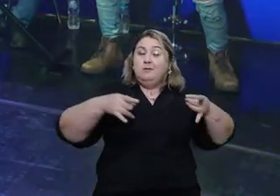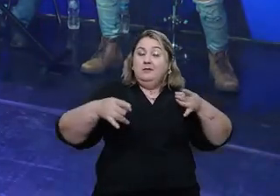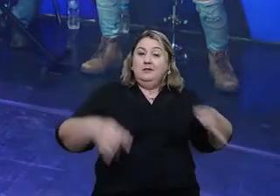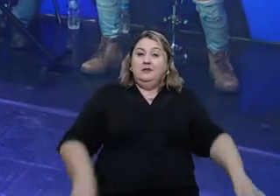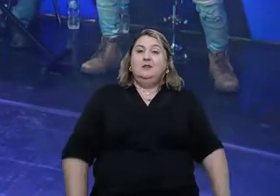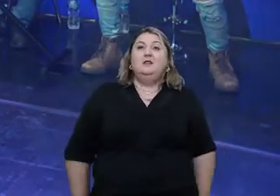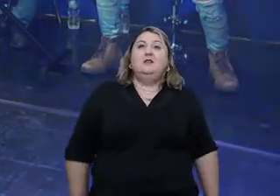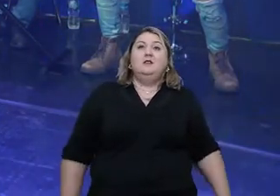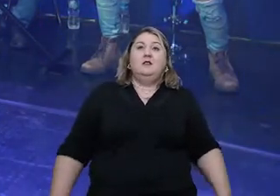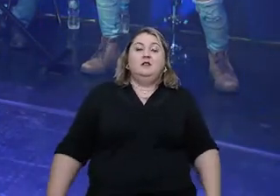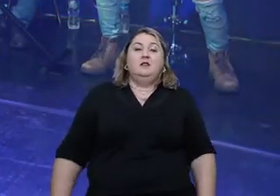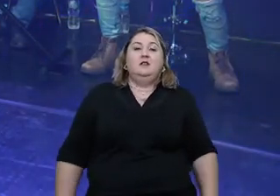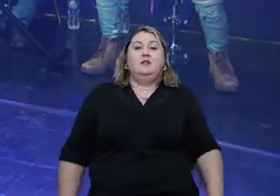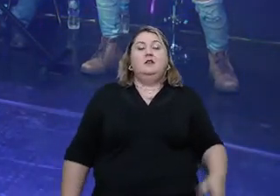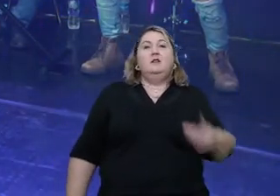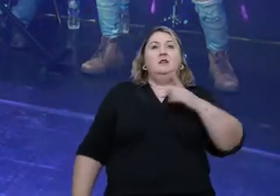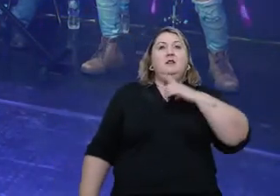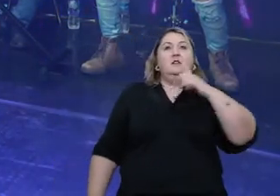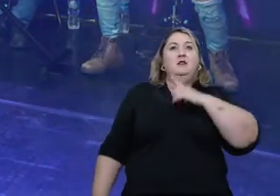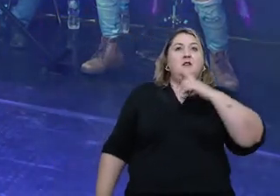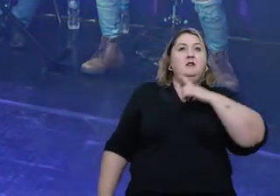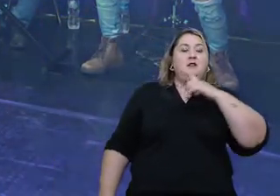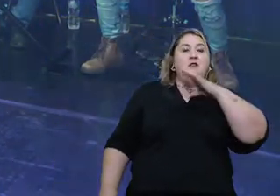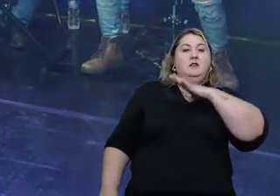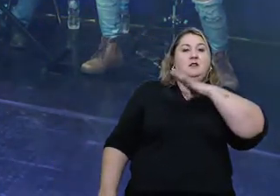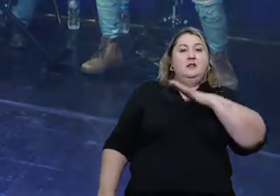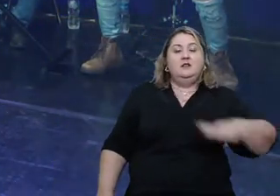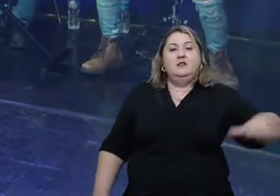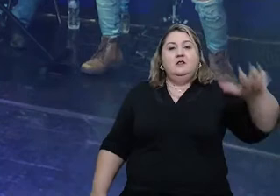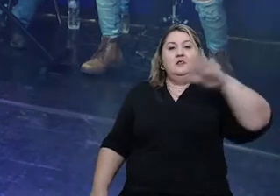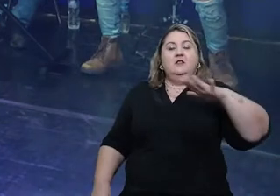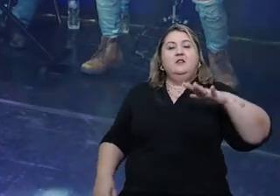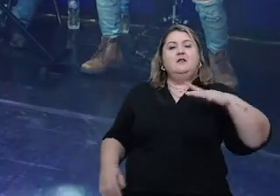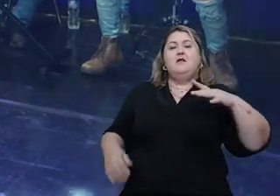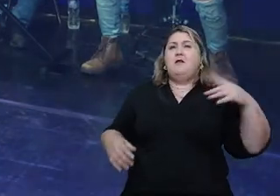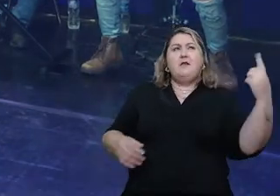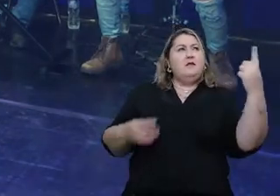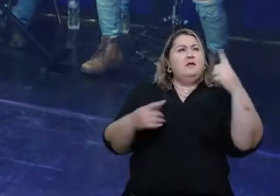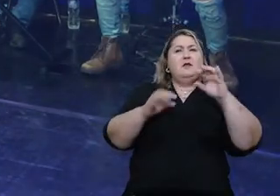colchão, e ela roda a cidade inteira.